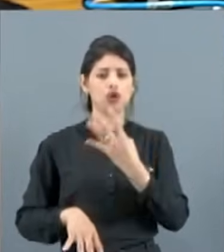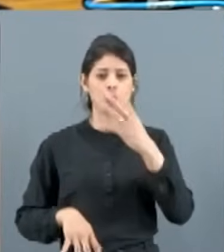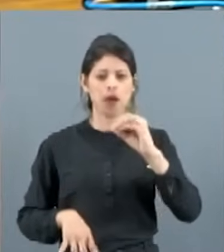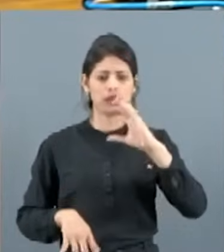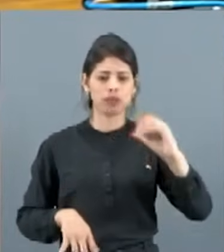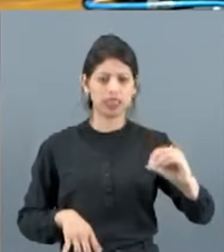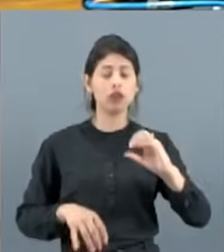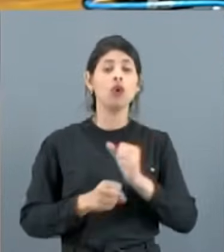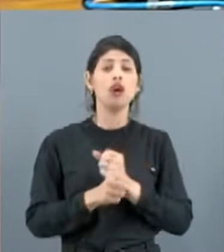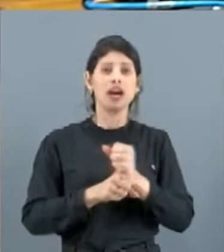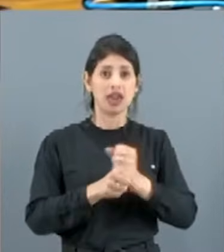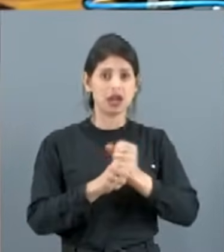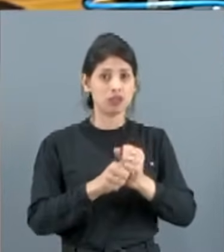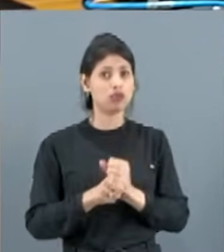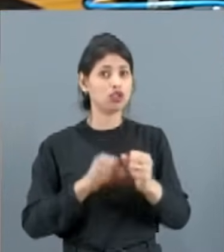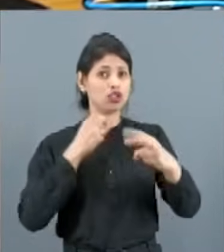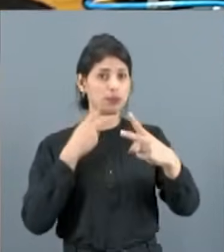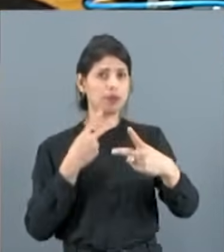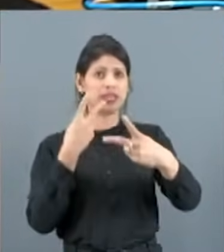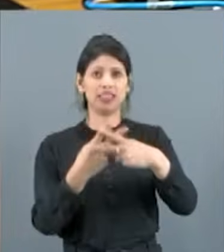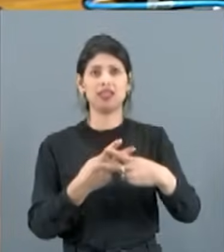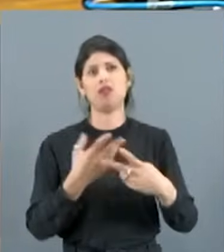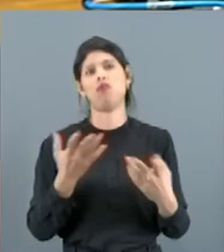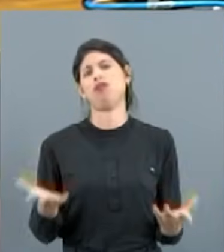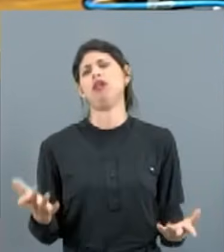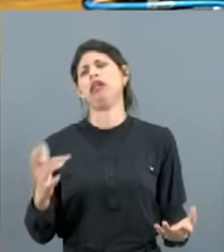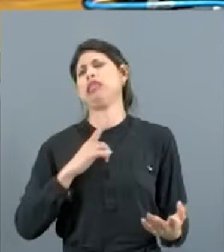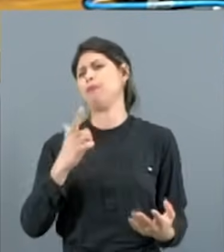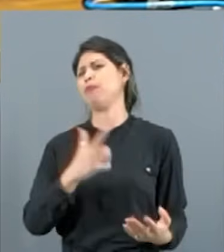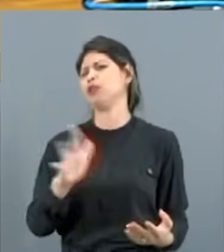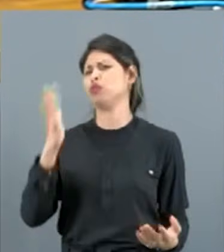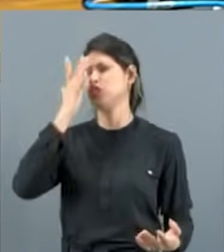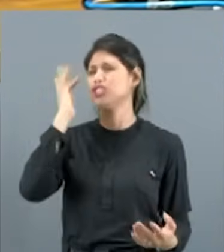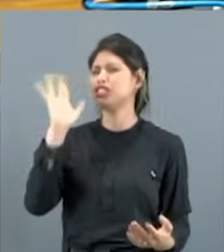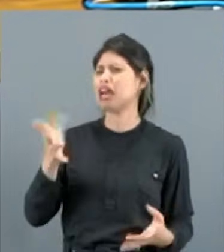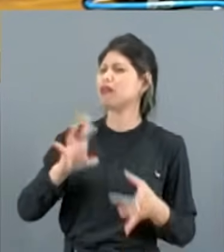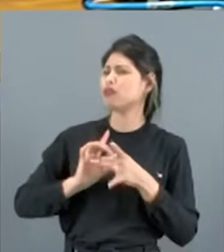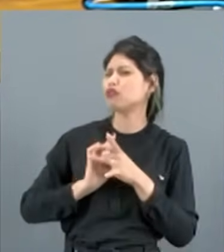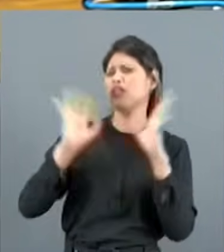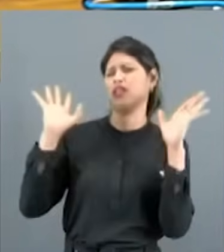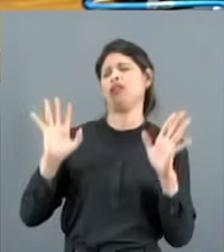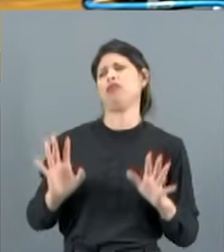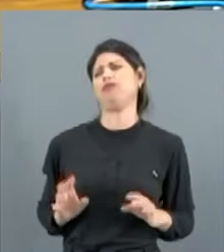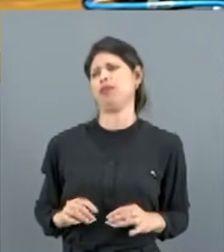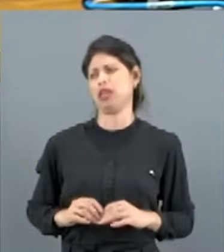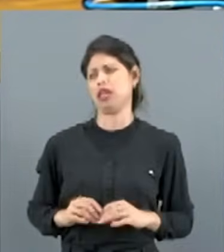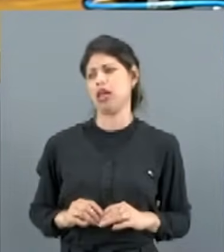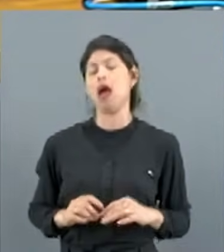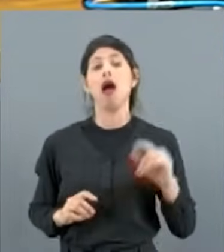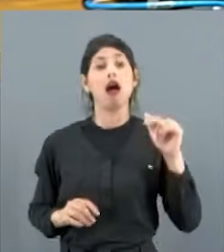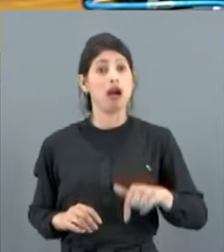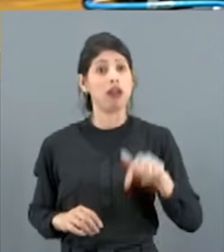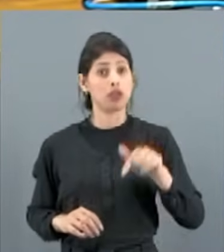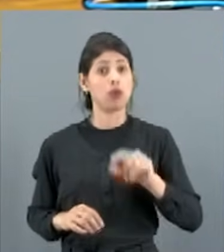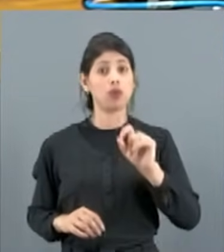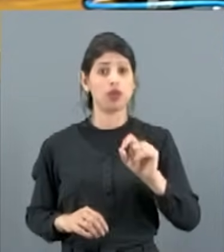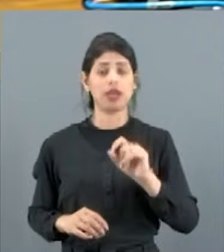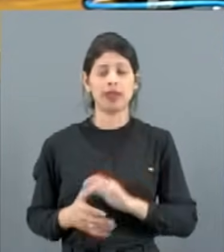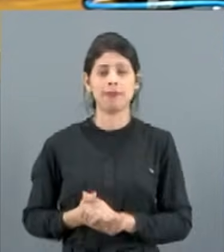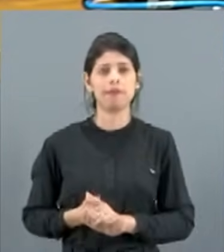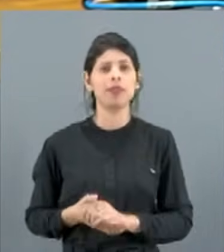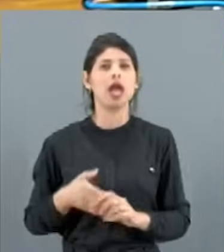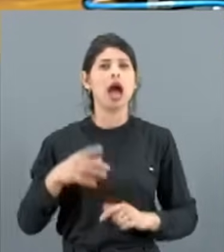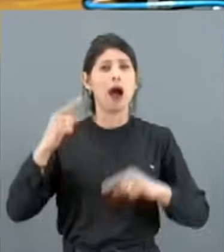umas cinco vezes para poder pagar a pena dele ele já tá solto ele já tá solto aqui a pena para